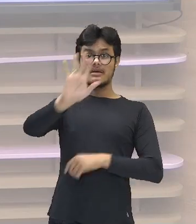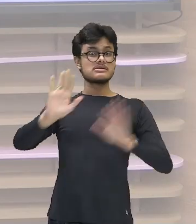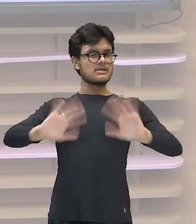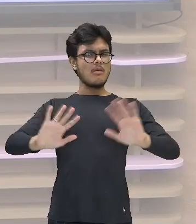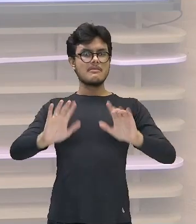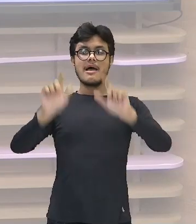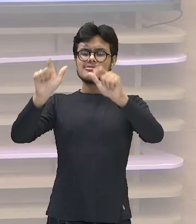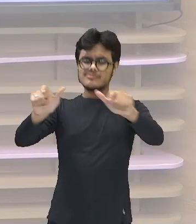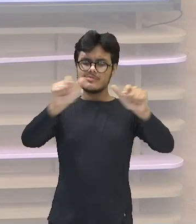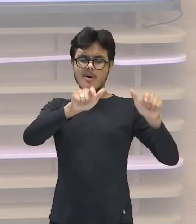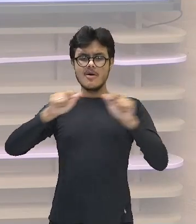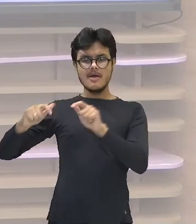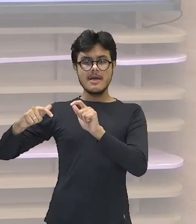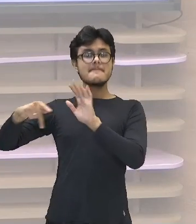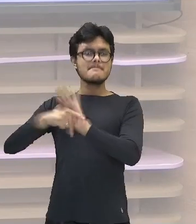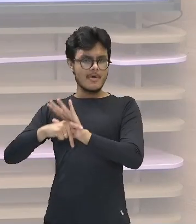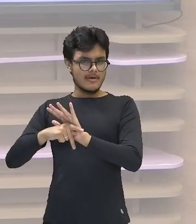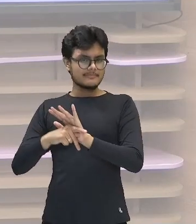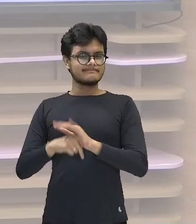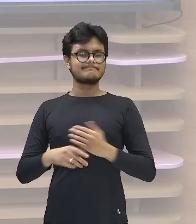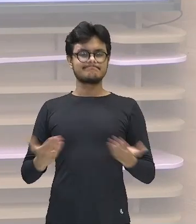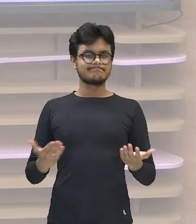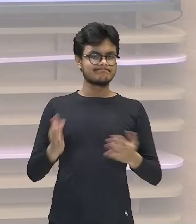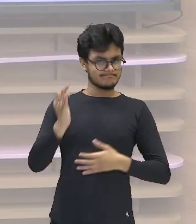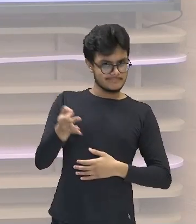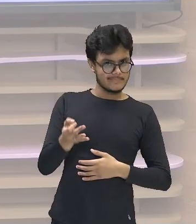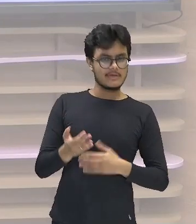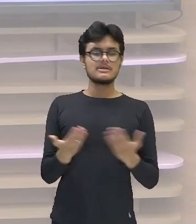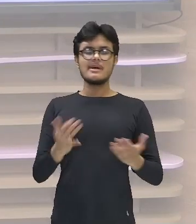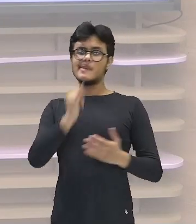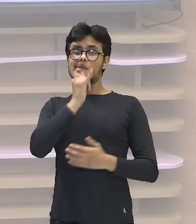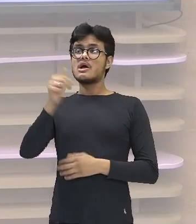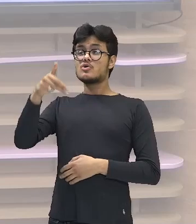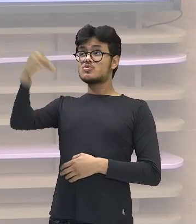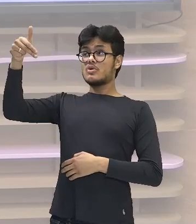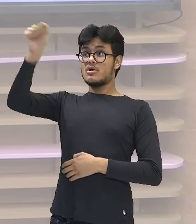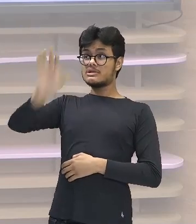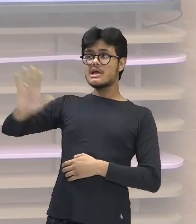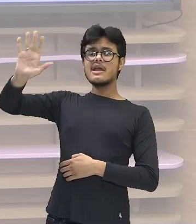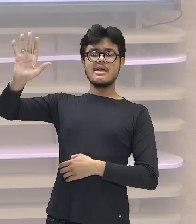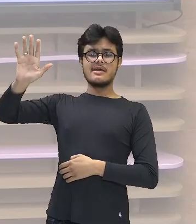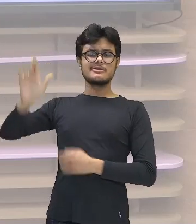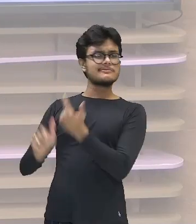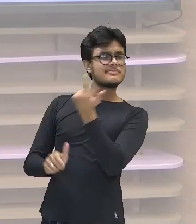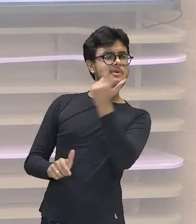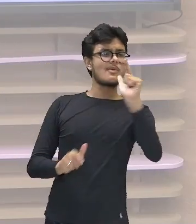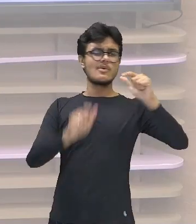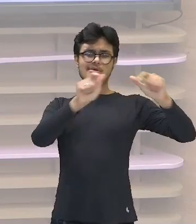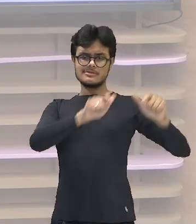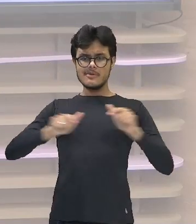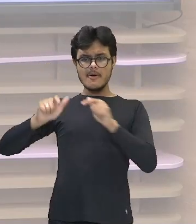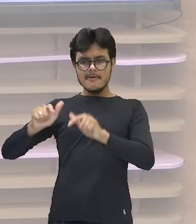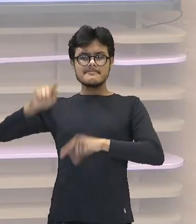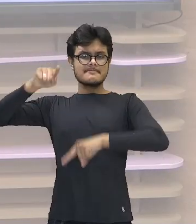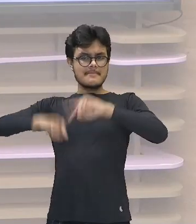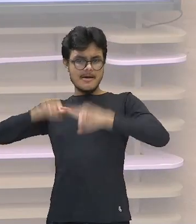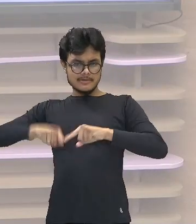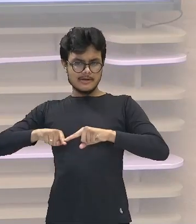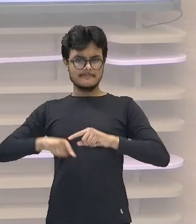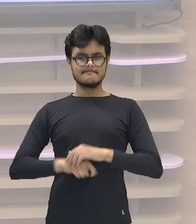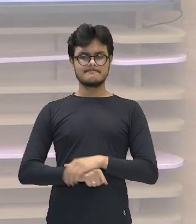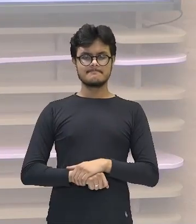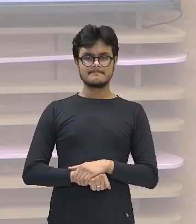Então a gente tem ali o que atualmente hoje corresponde ao Nordeste brasileiro e as outras atividades que foram se expandindo